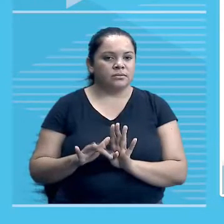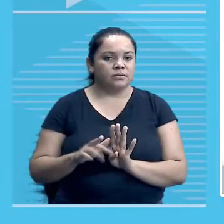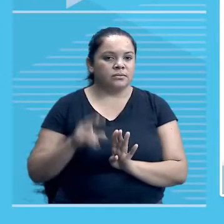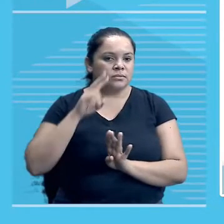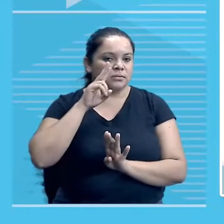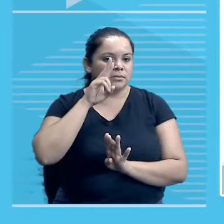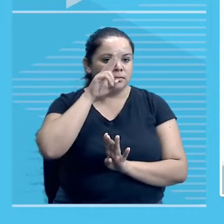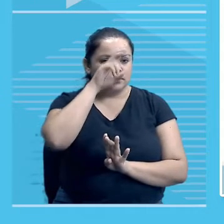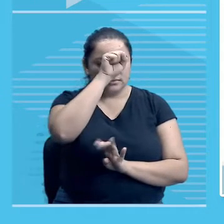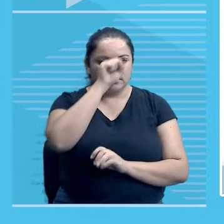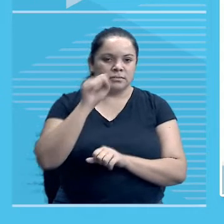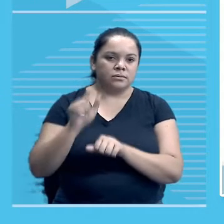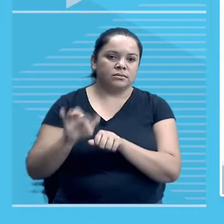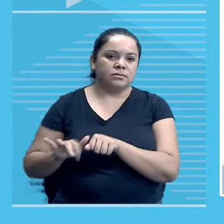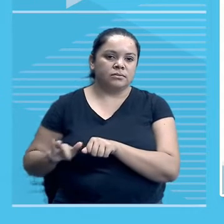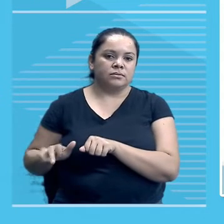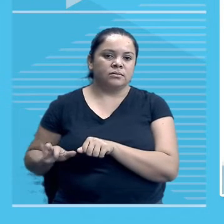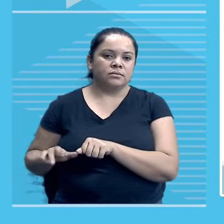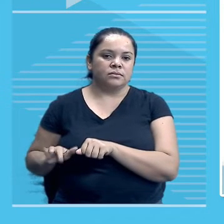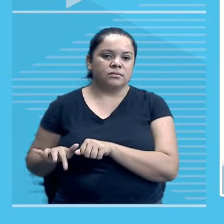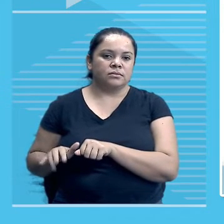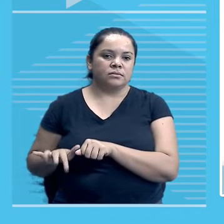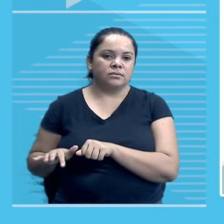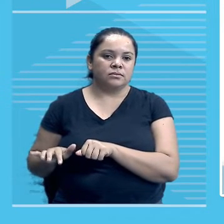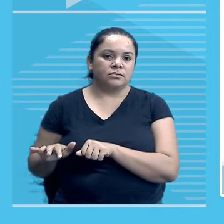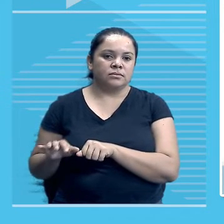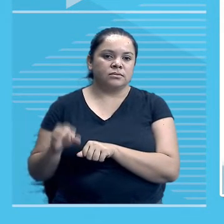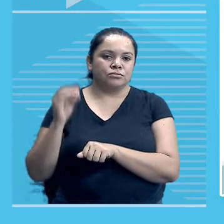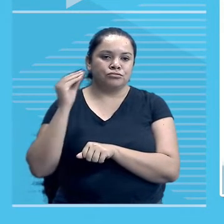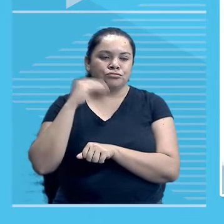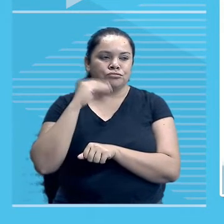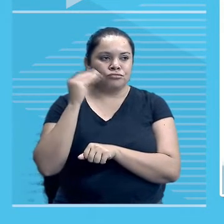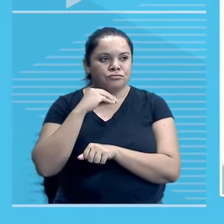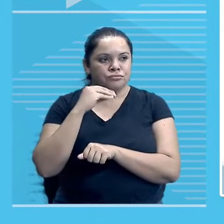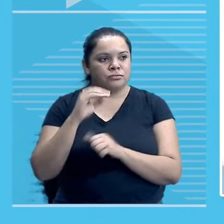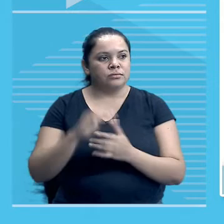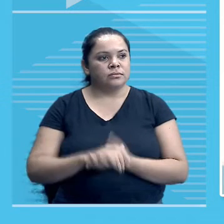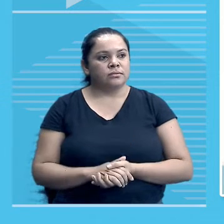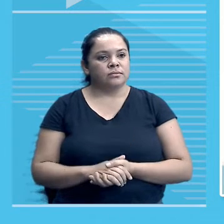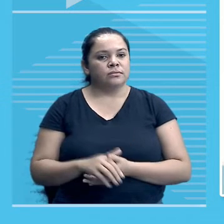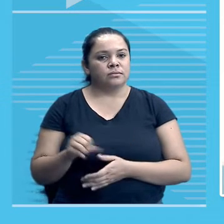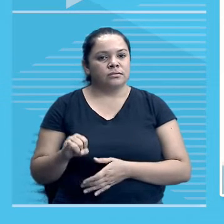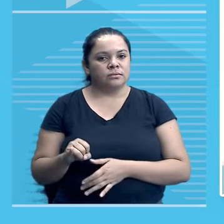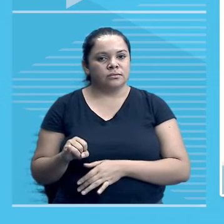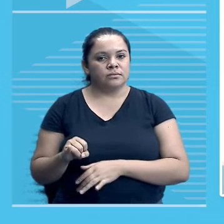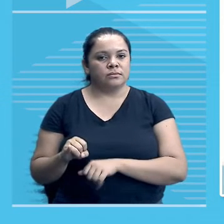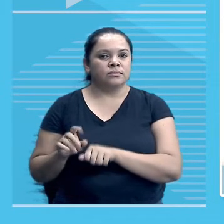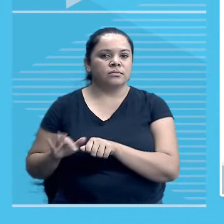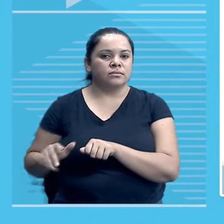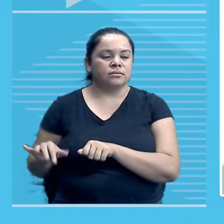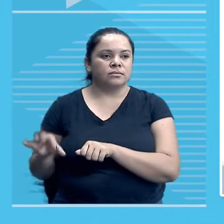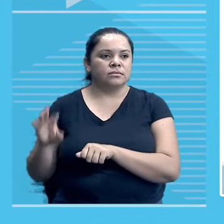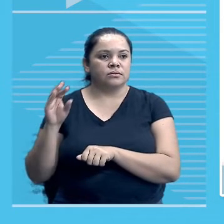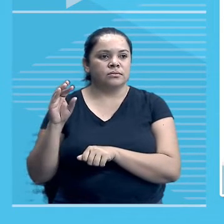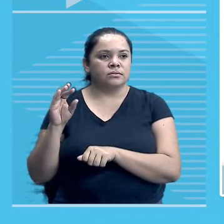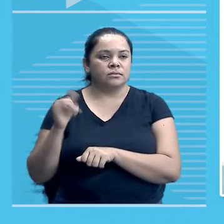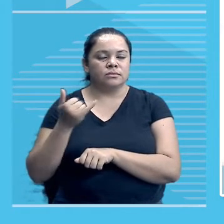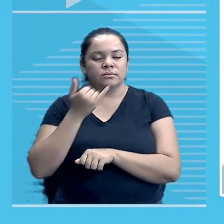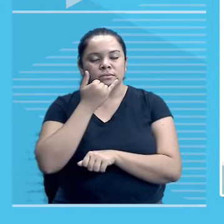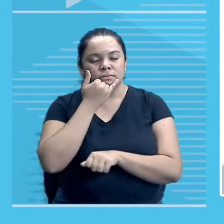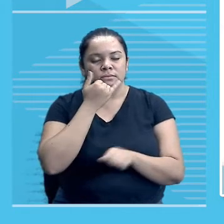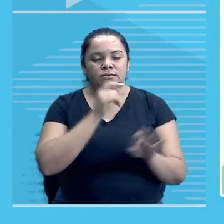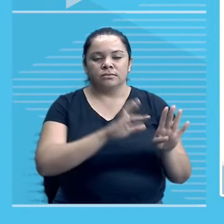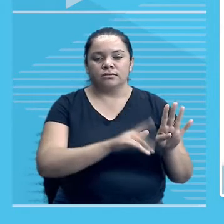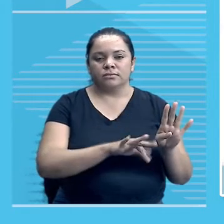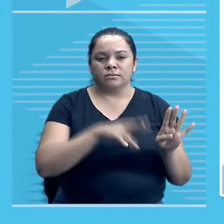básico, certo? Se o ácido que originou ele for um ácido forte e a base, desculpa, base forte